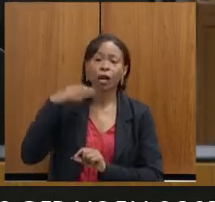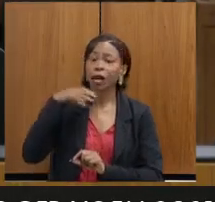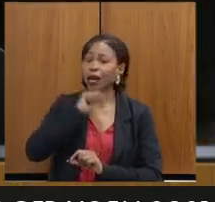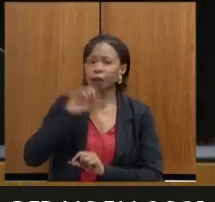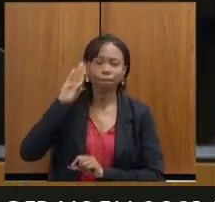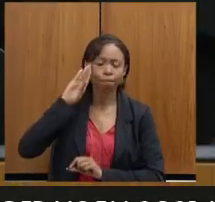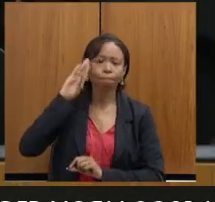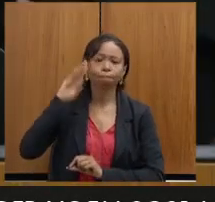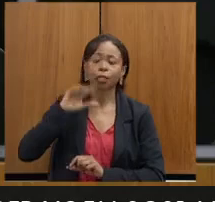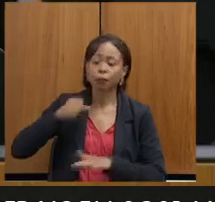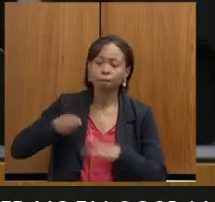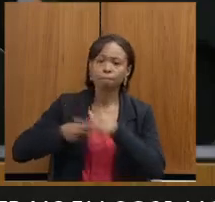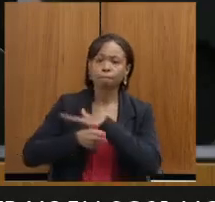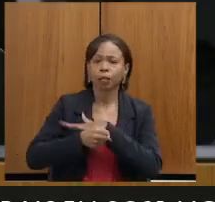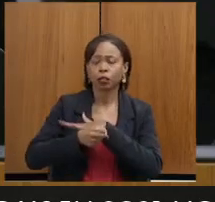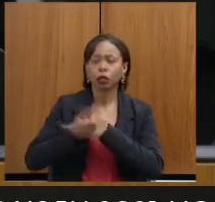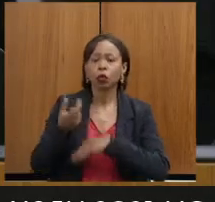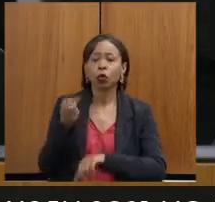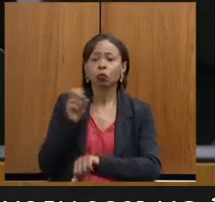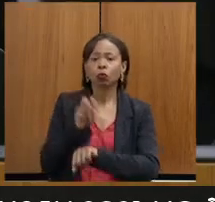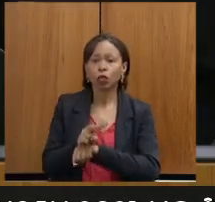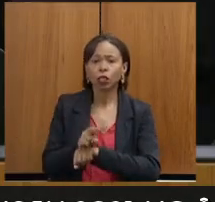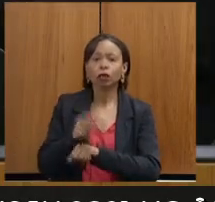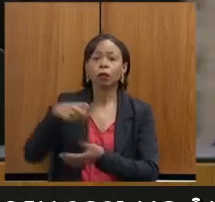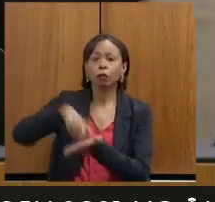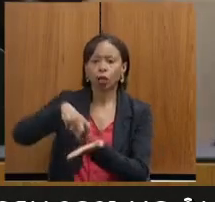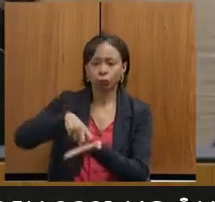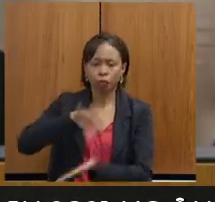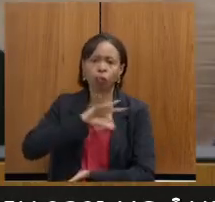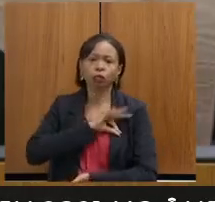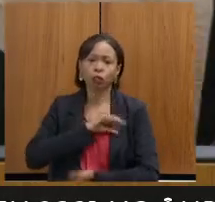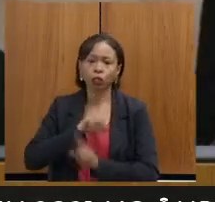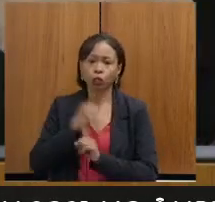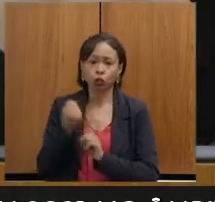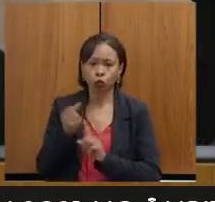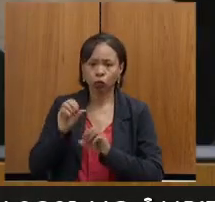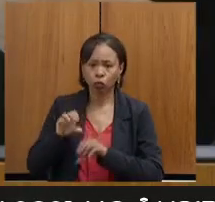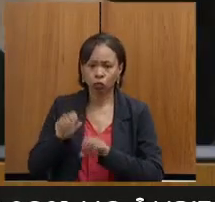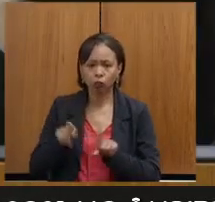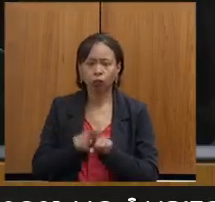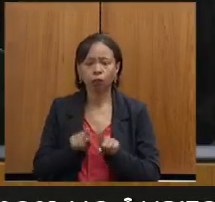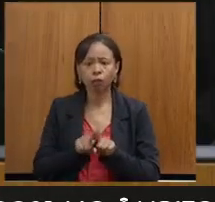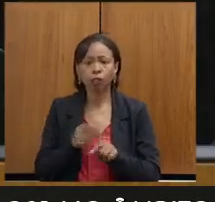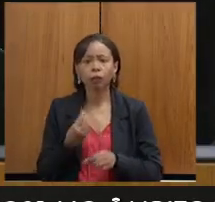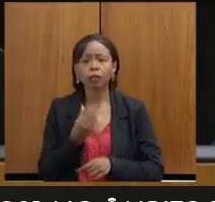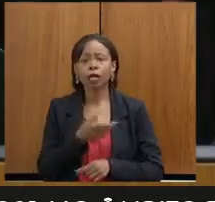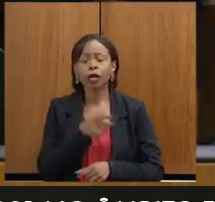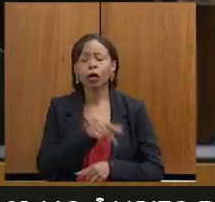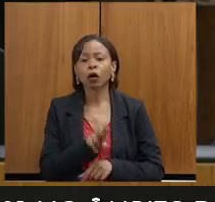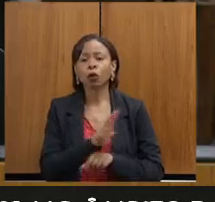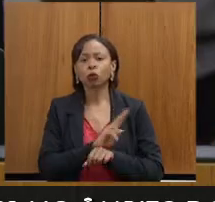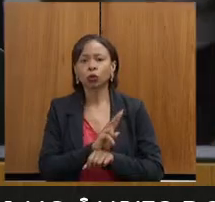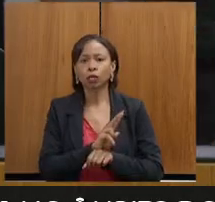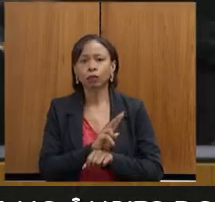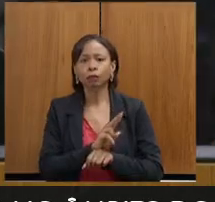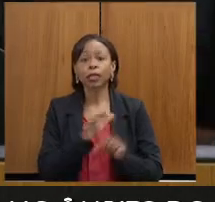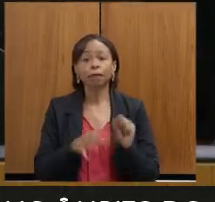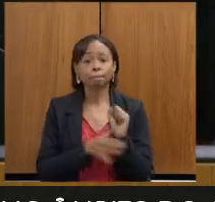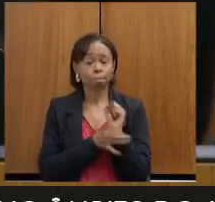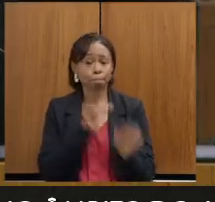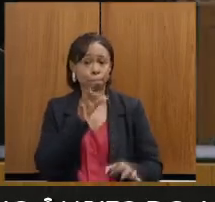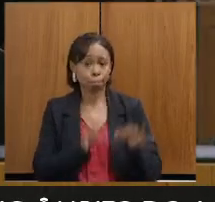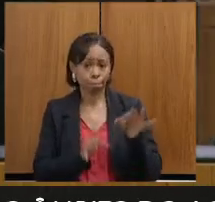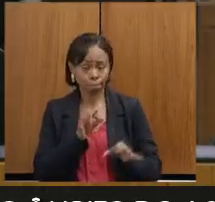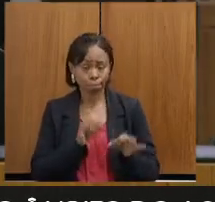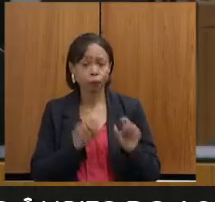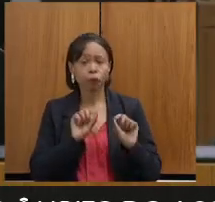sejam recomposto atuais quadro efetivo da polícia penal dos agentes o aplicativo seja encaminhada ao titular da Secretaria de Estado de justiça e segurança por pedido